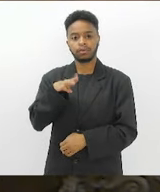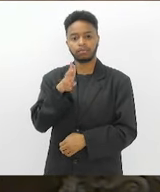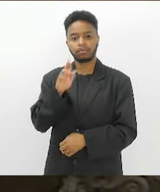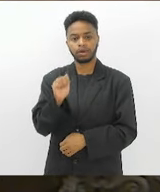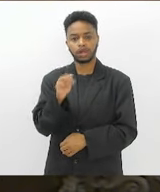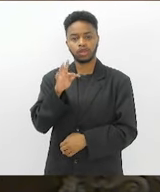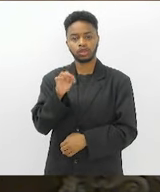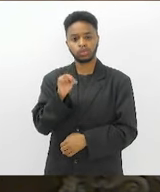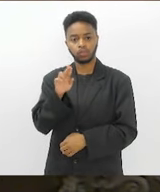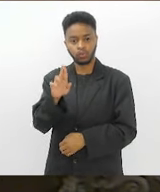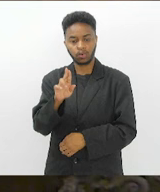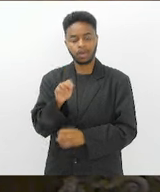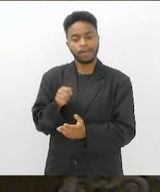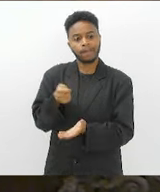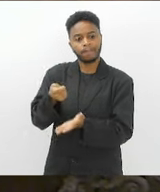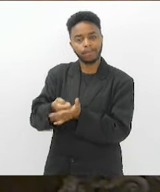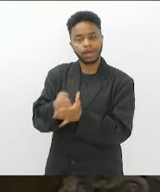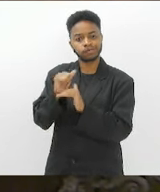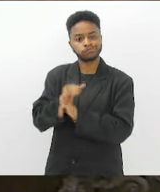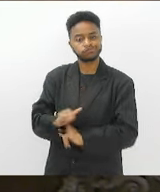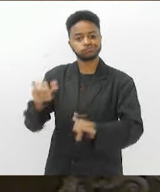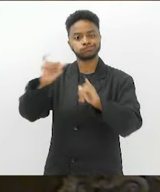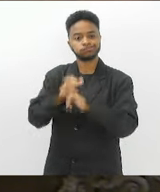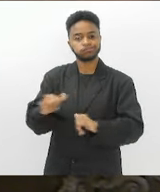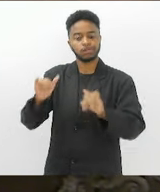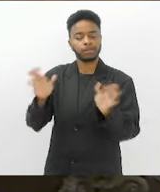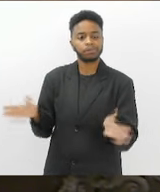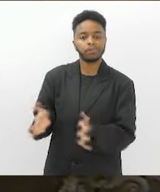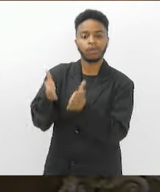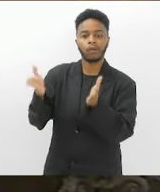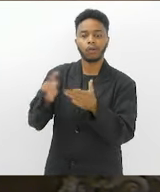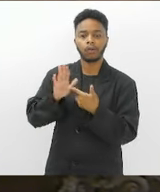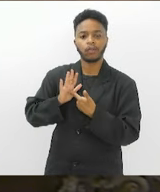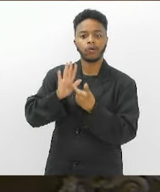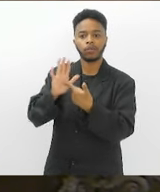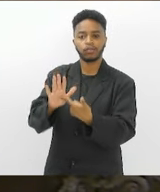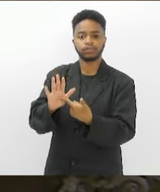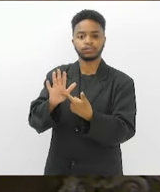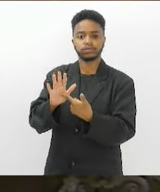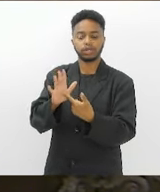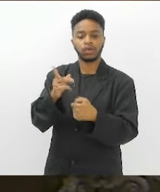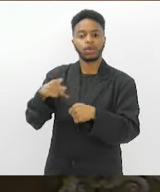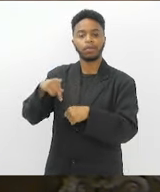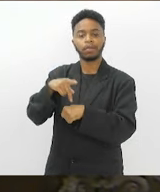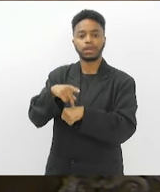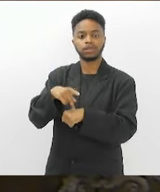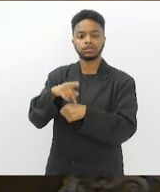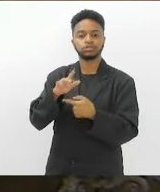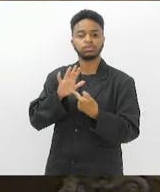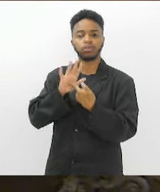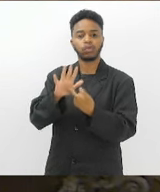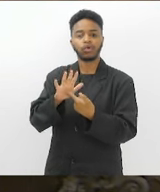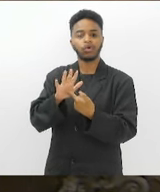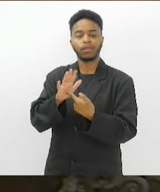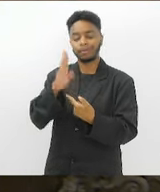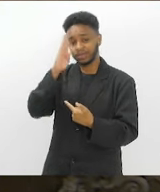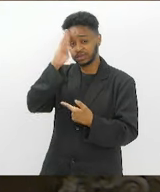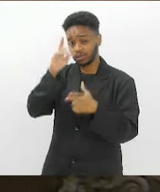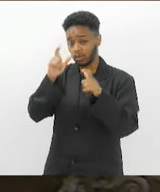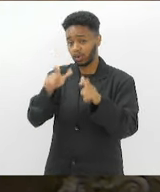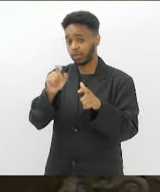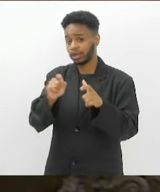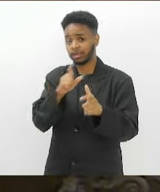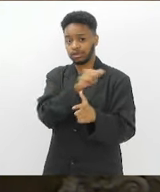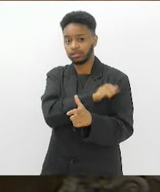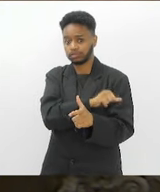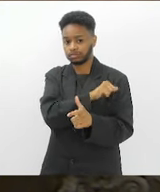para divulgar e promover o país e o seu principal destino, que é Rio de Janeiro, que